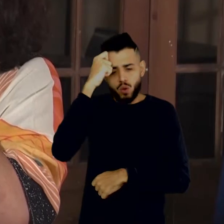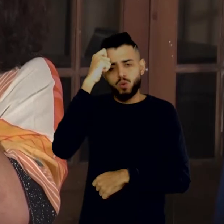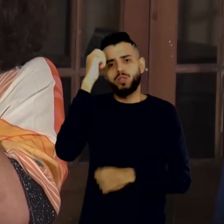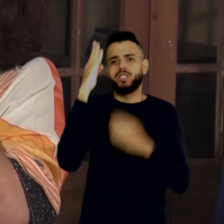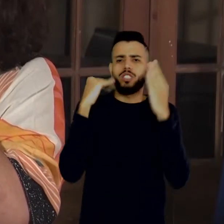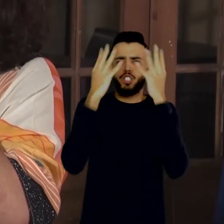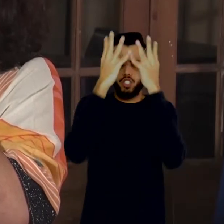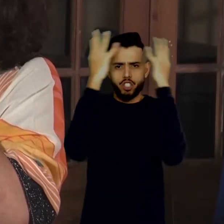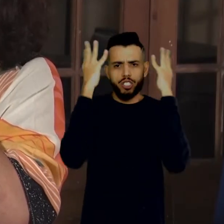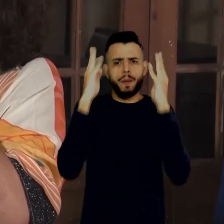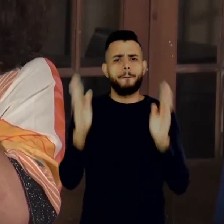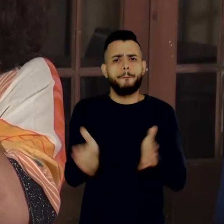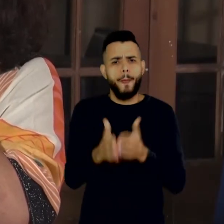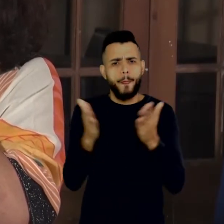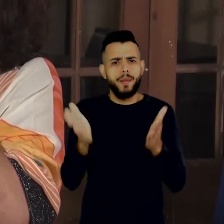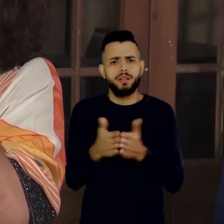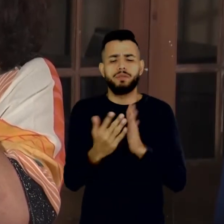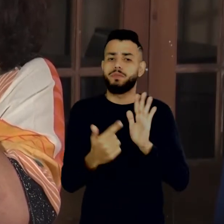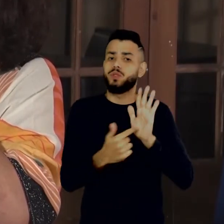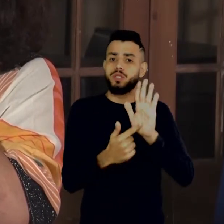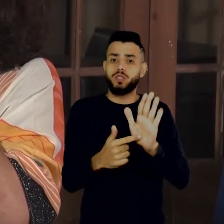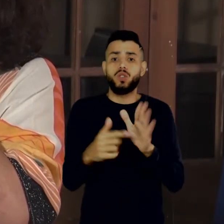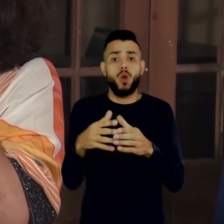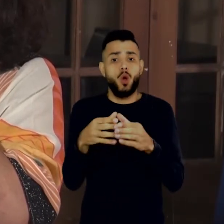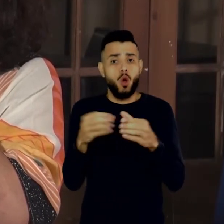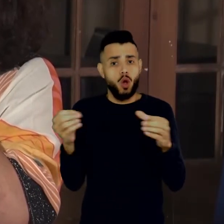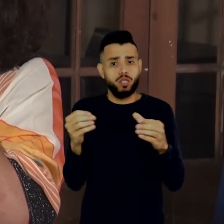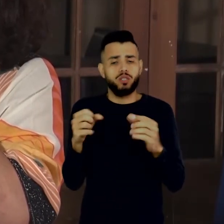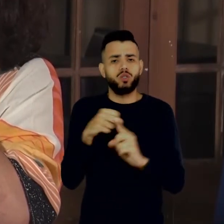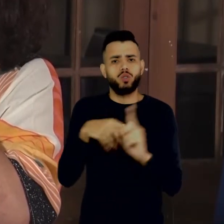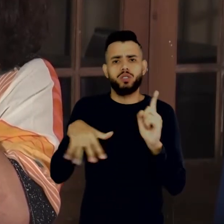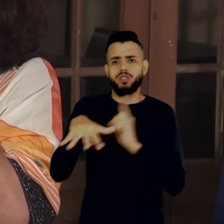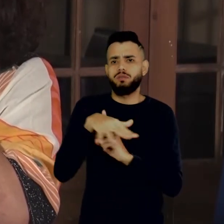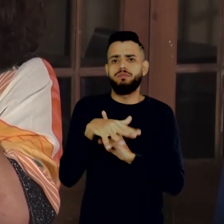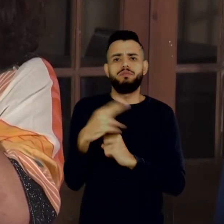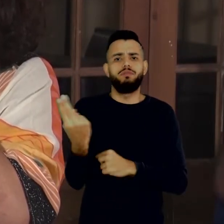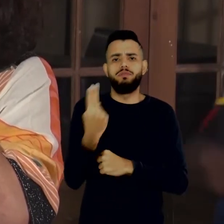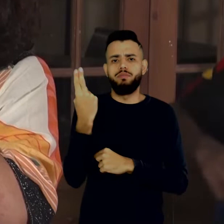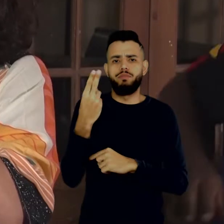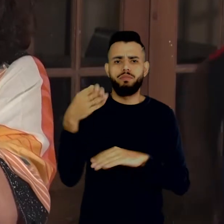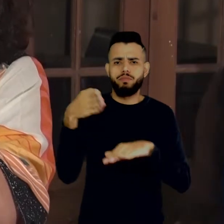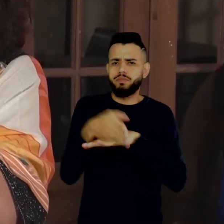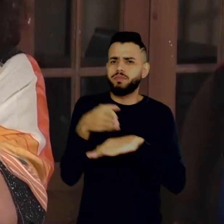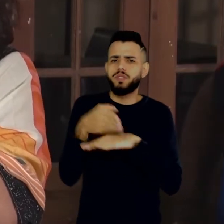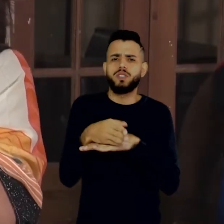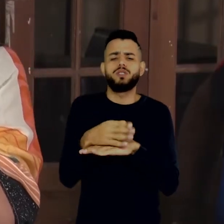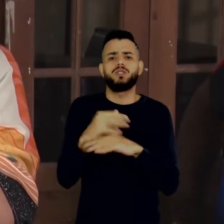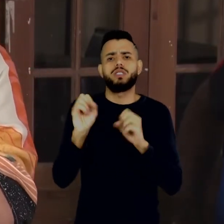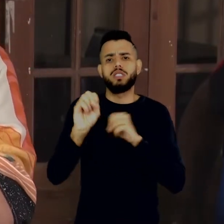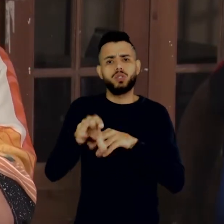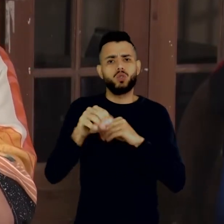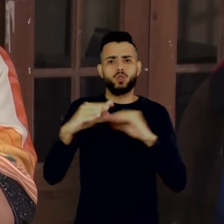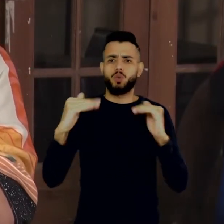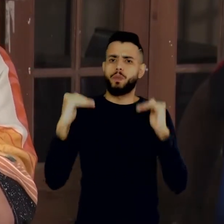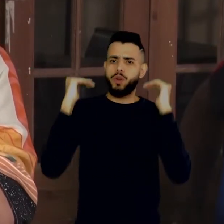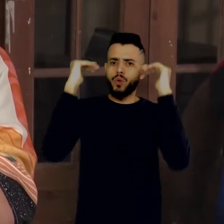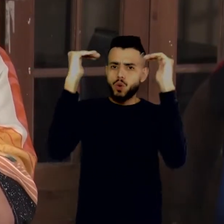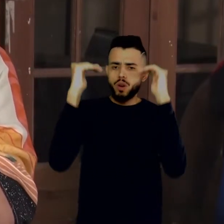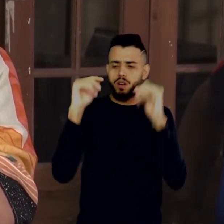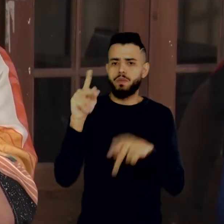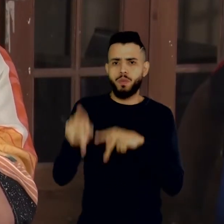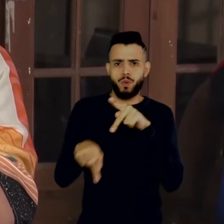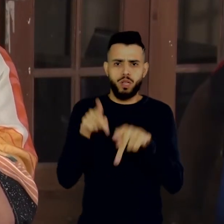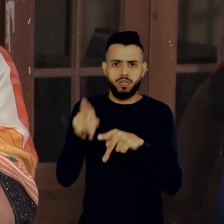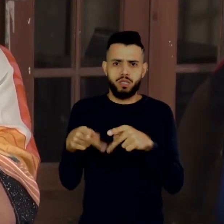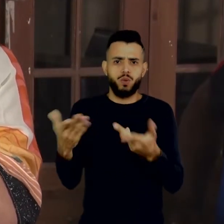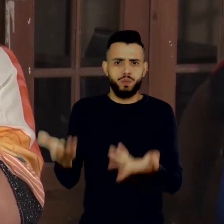pobres, demonstrando que somente as cotas sociais não dão conta de democratizar o acesso do ensino superior a essa população, né?